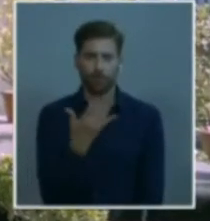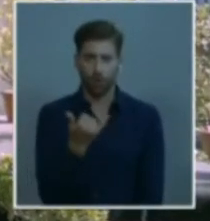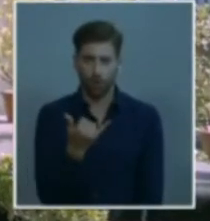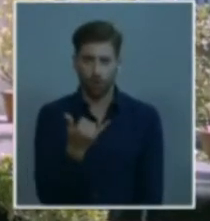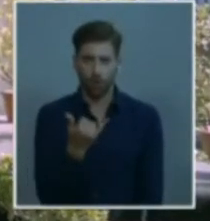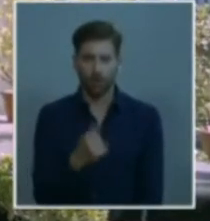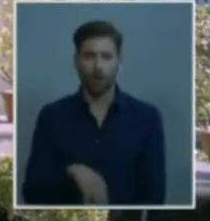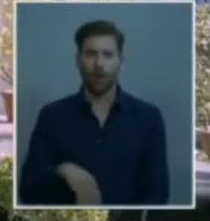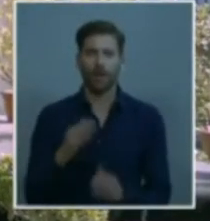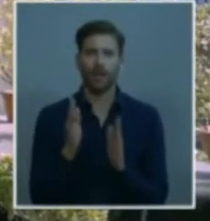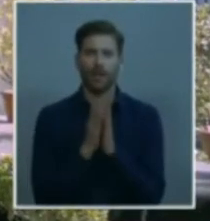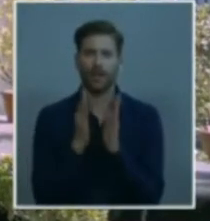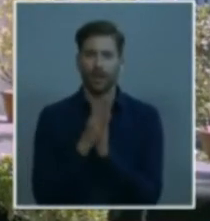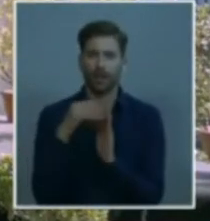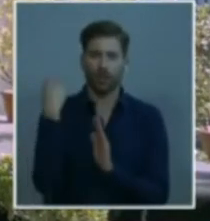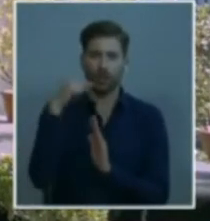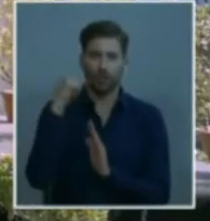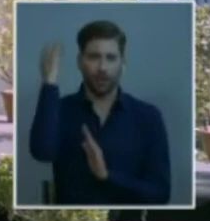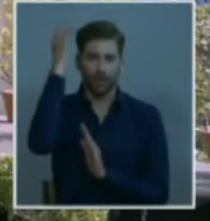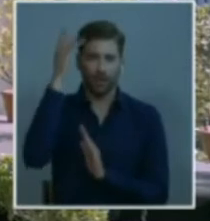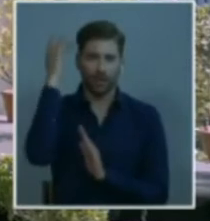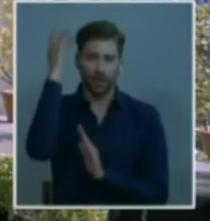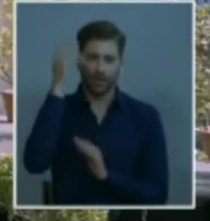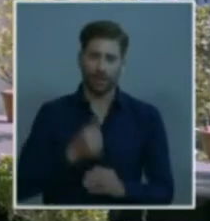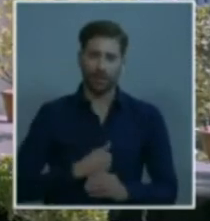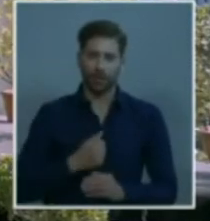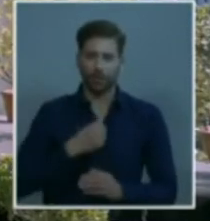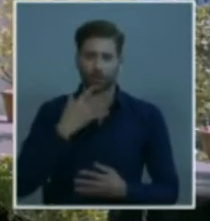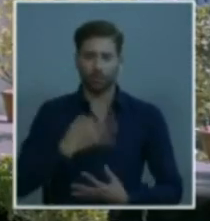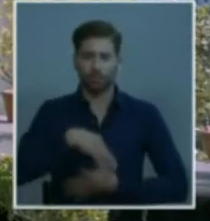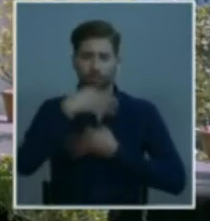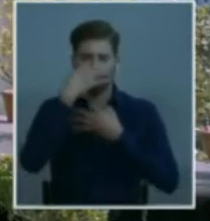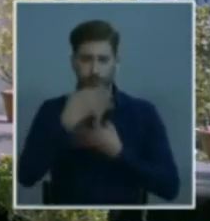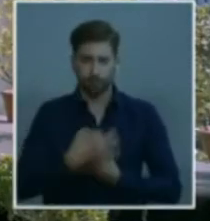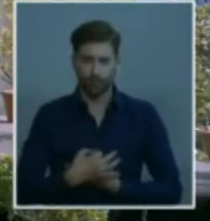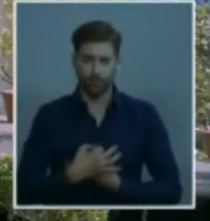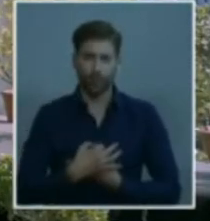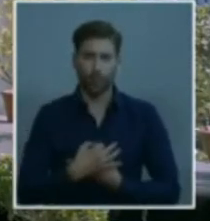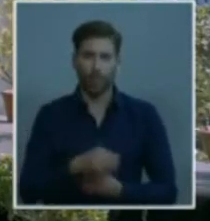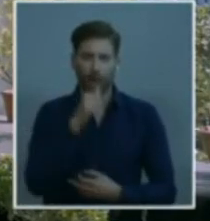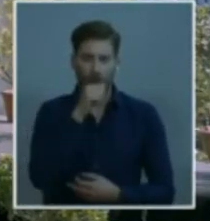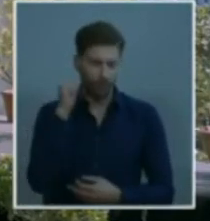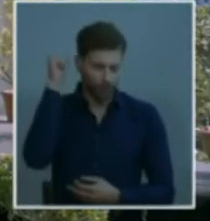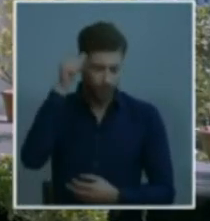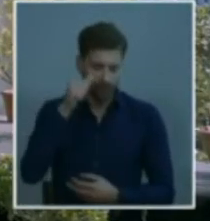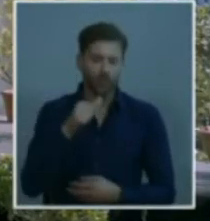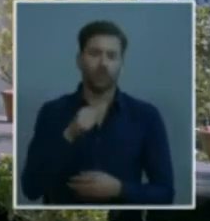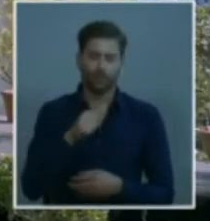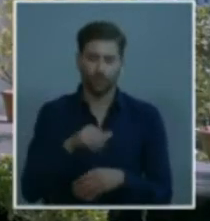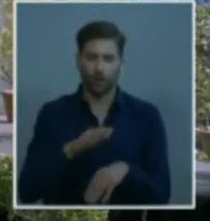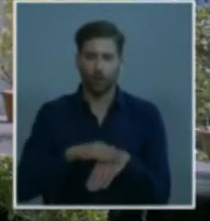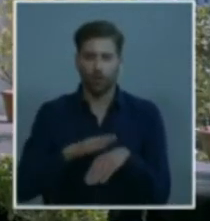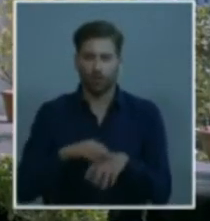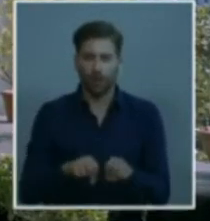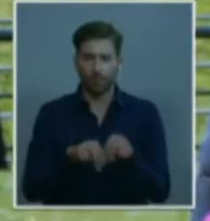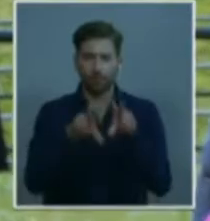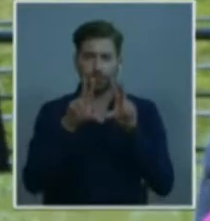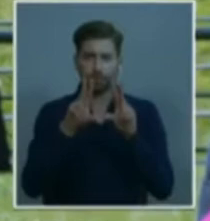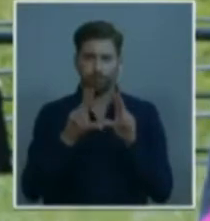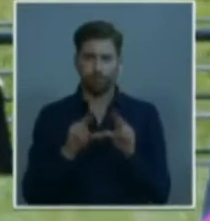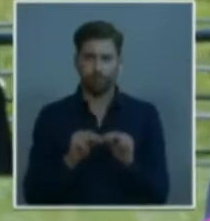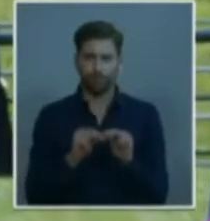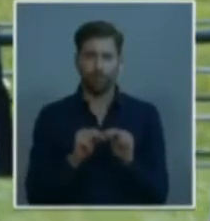Igreja, una, santa, católica e apostólica. Professo só batismo para a remissão dos pecados.